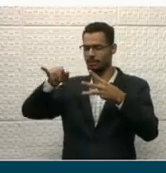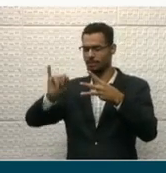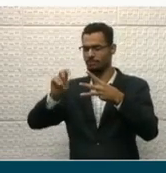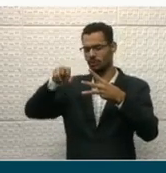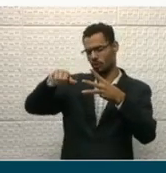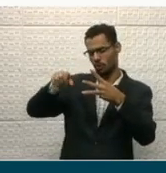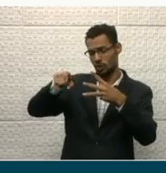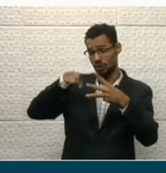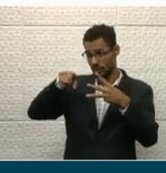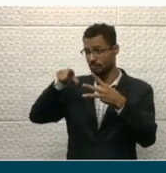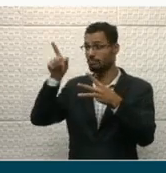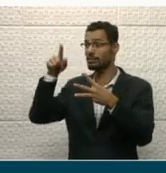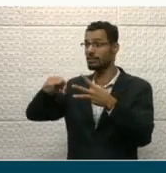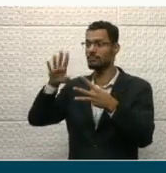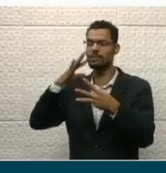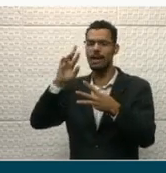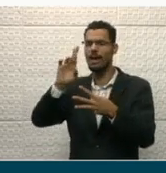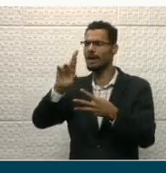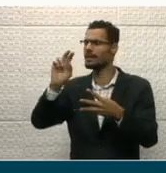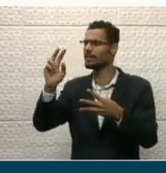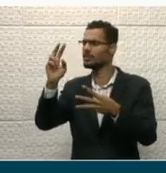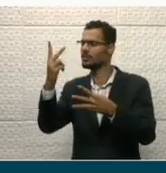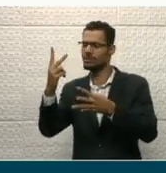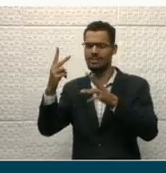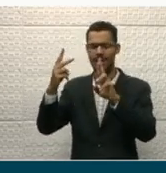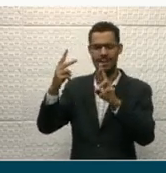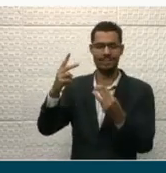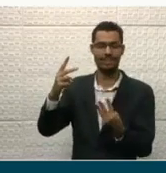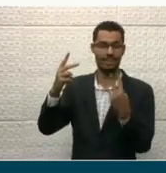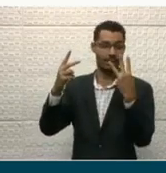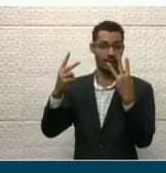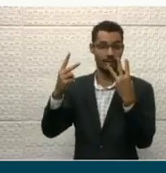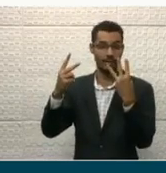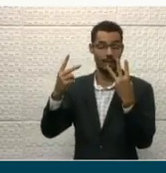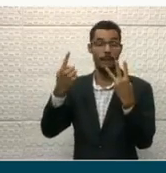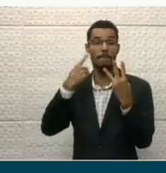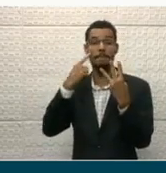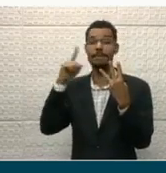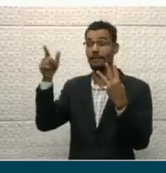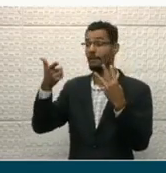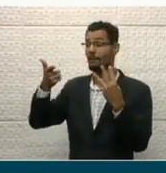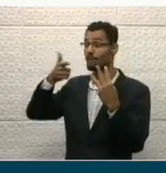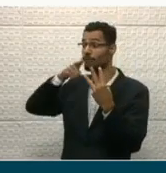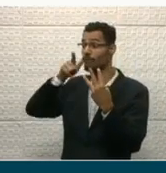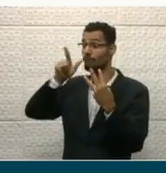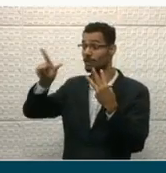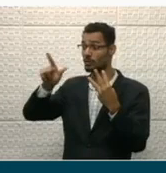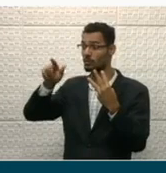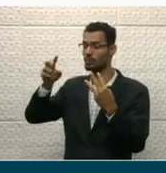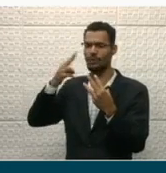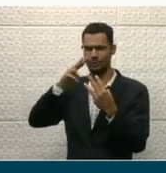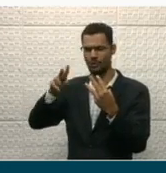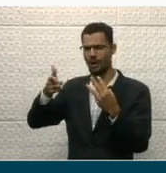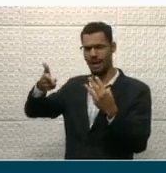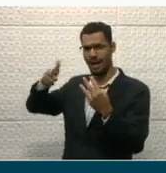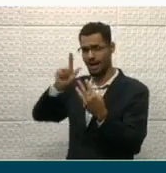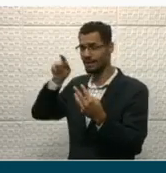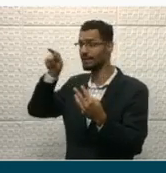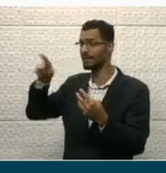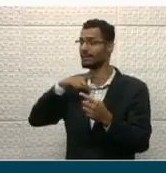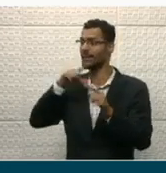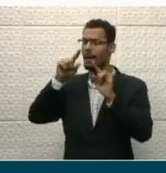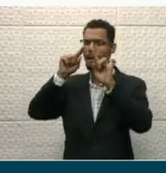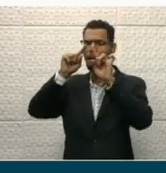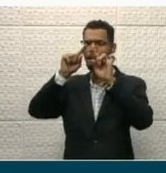a transformação é de R2 em R3, pelo que nós vimos na situação anterior, essa matriz